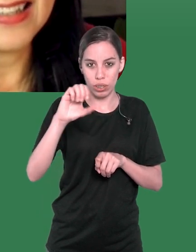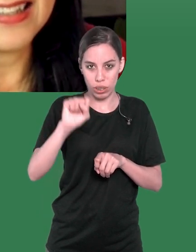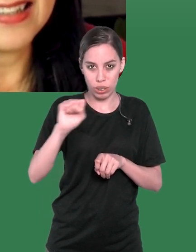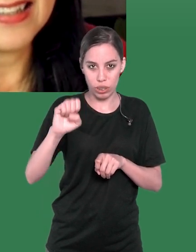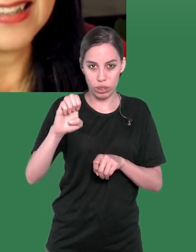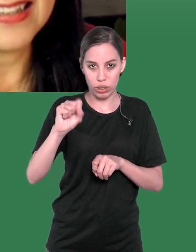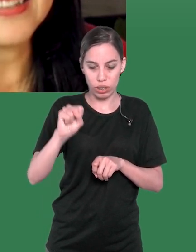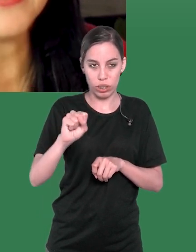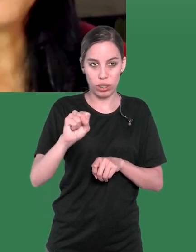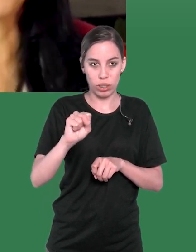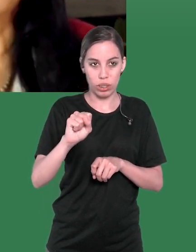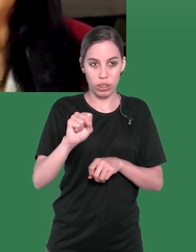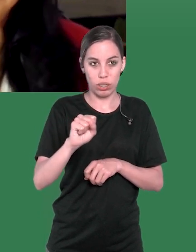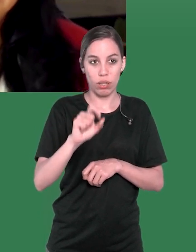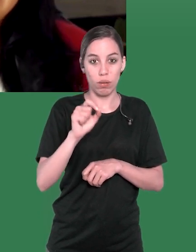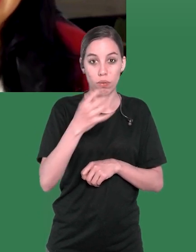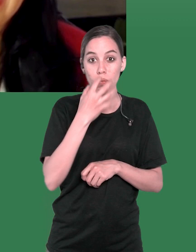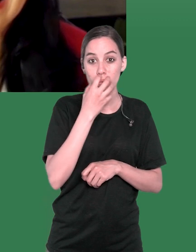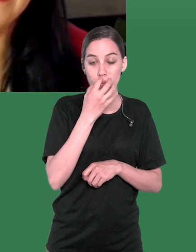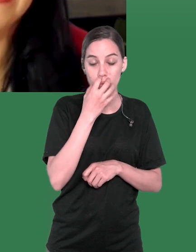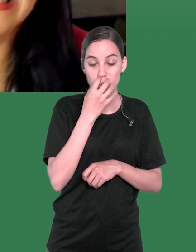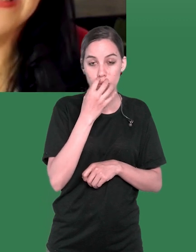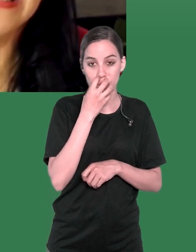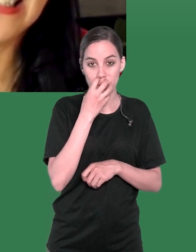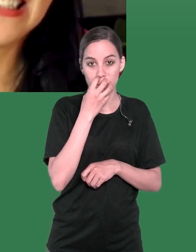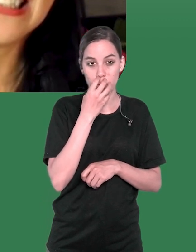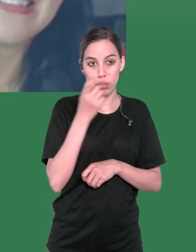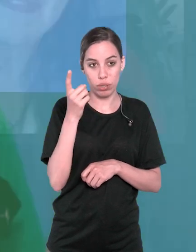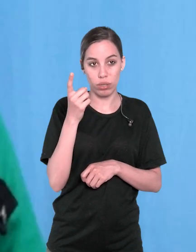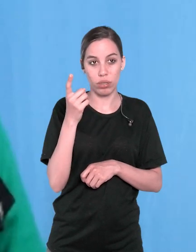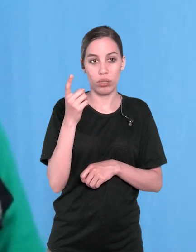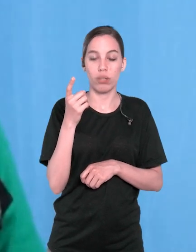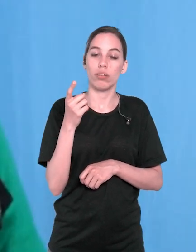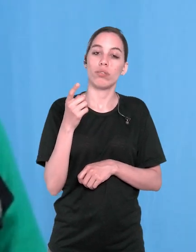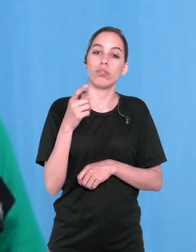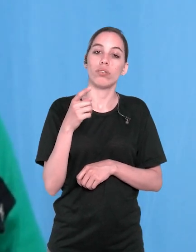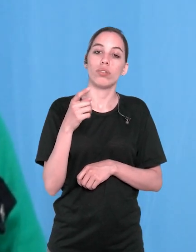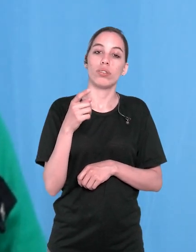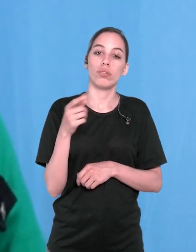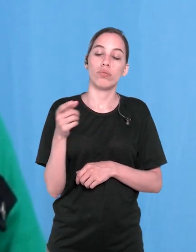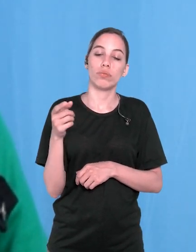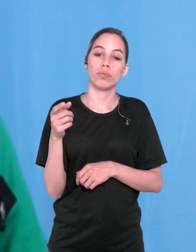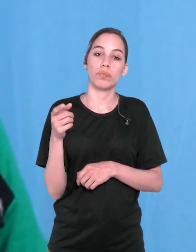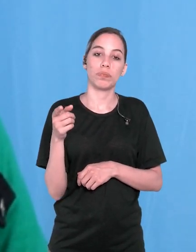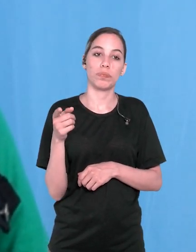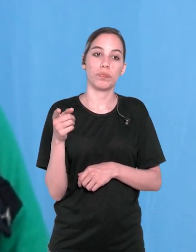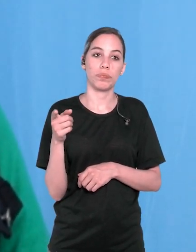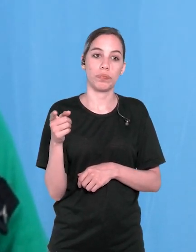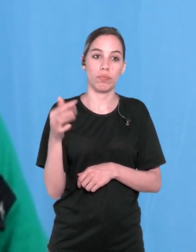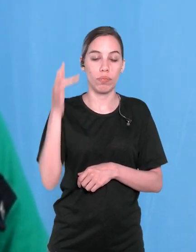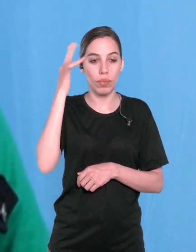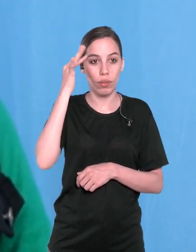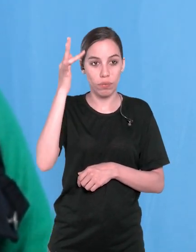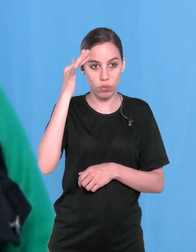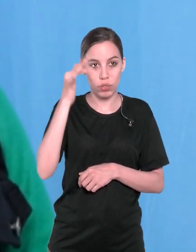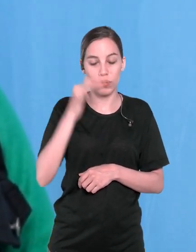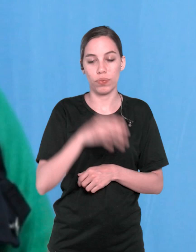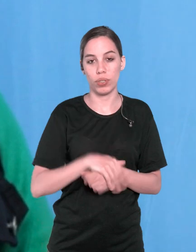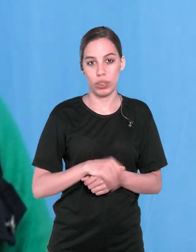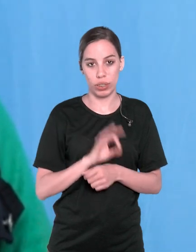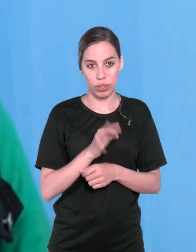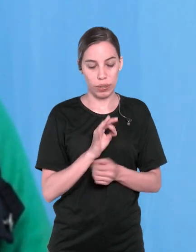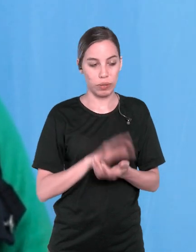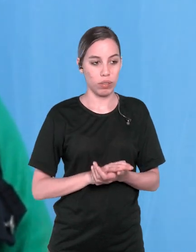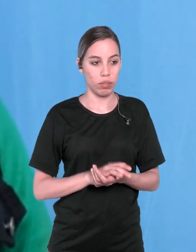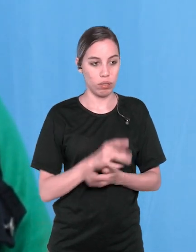de Odisseia, né? Que é o cão do Ulisses. Eu queria te pedir para falar um pouquinho desse também, que é anterior, né,